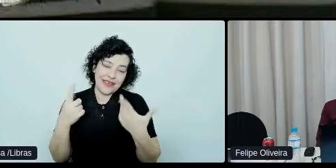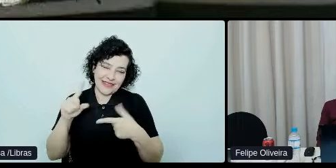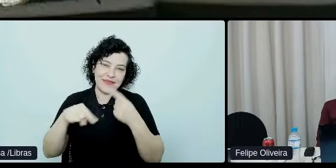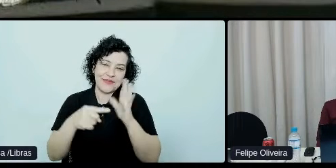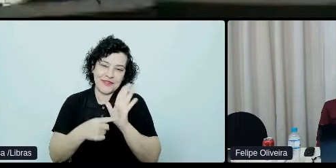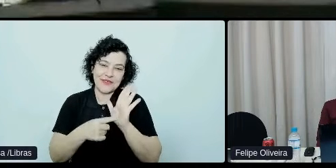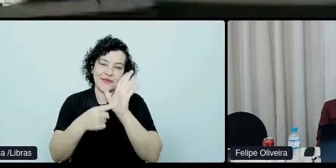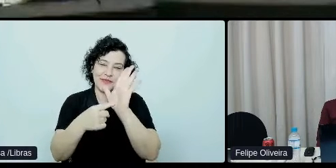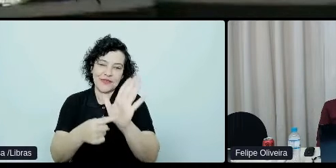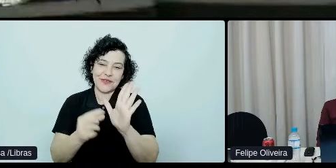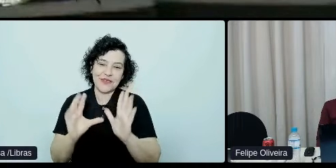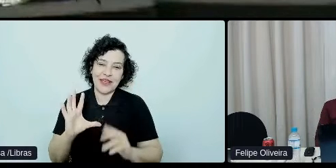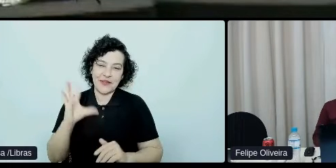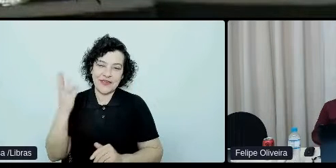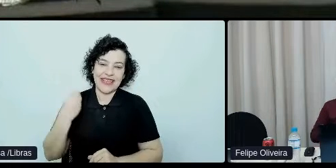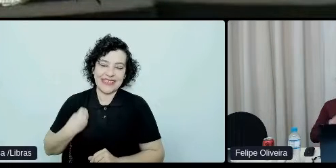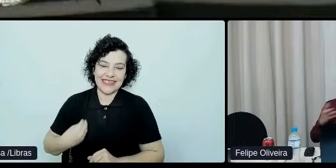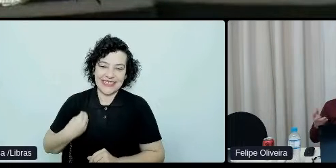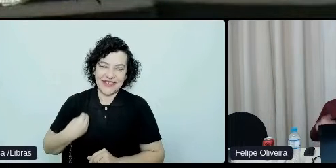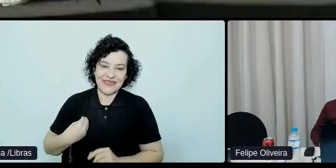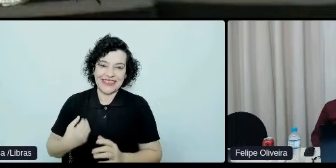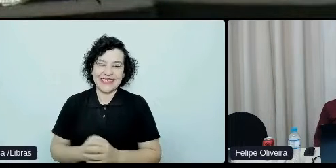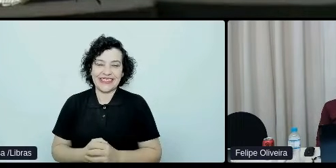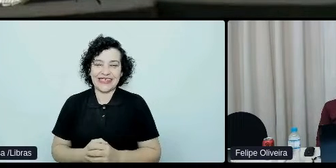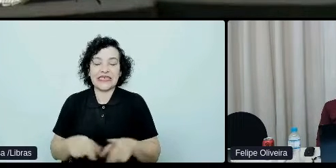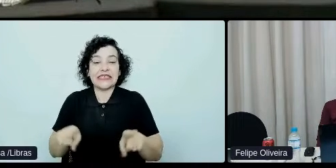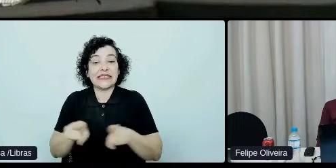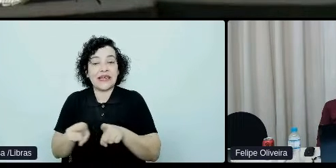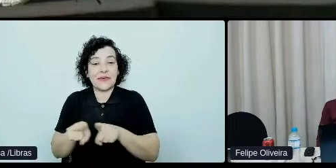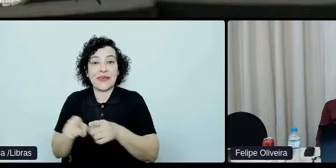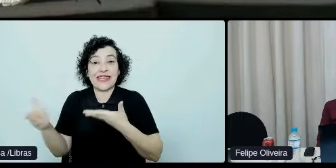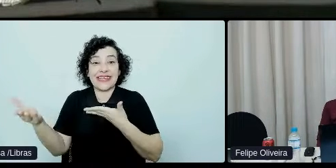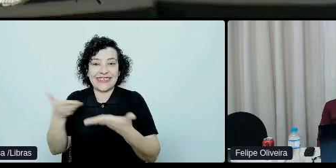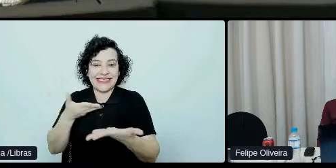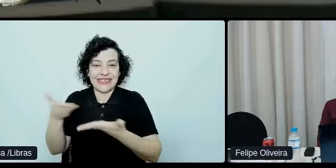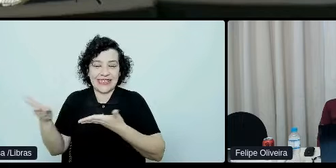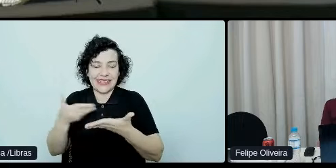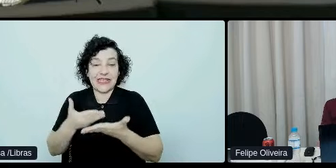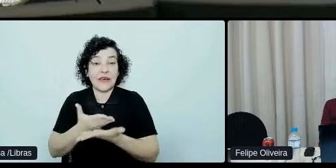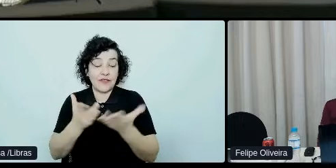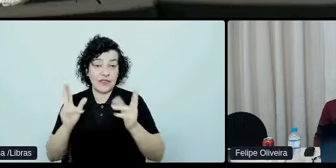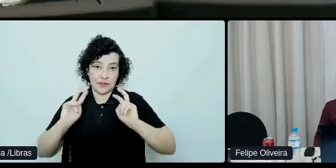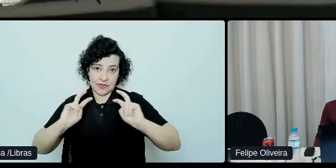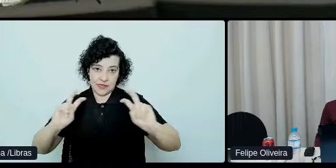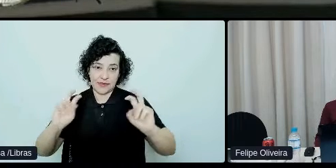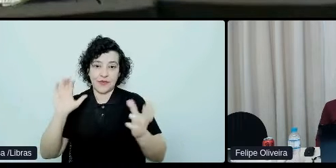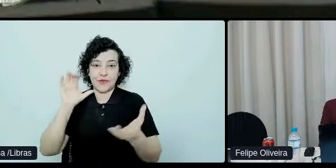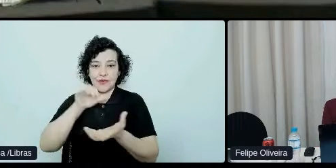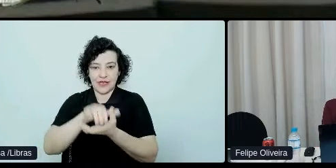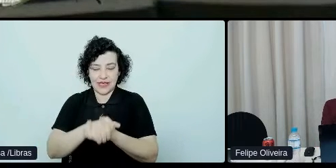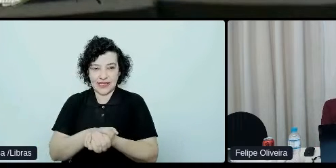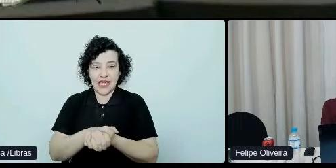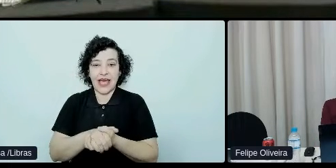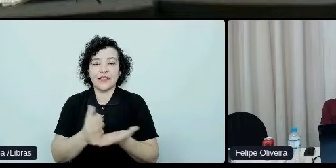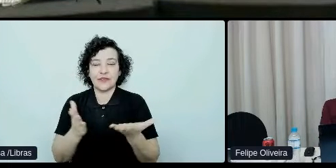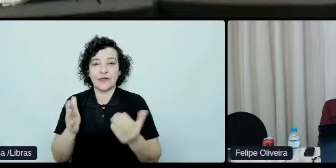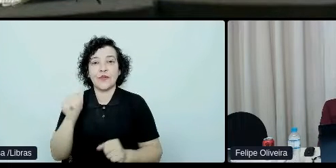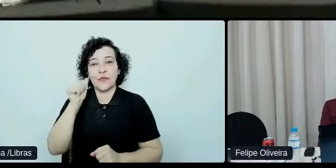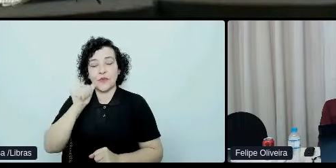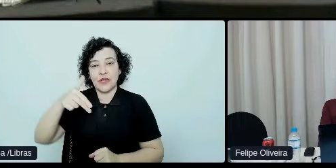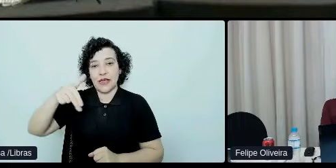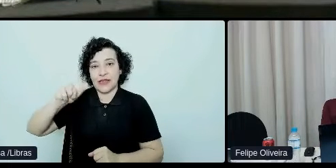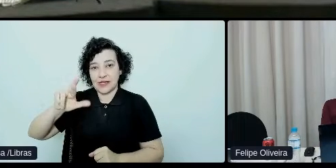aqui, seja pela nossa interação. Como vocês perceberam, eu sou casado com uma mulher neurodivergente.